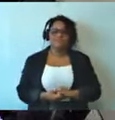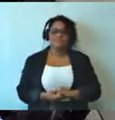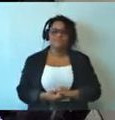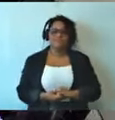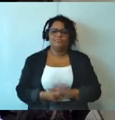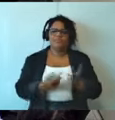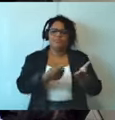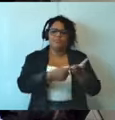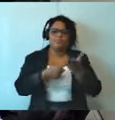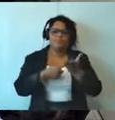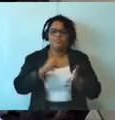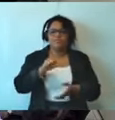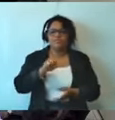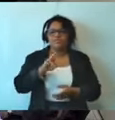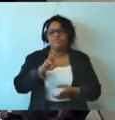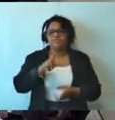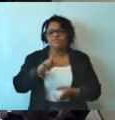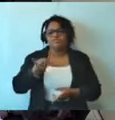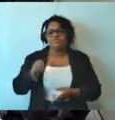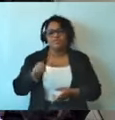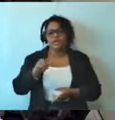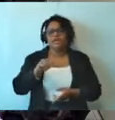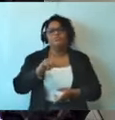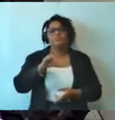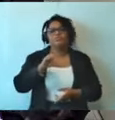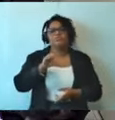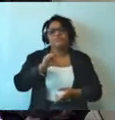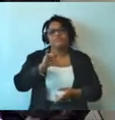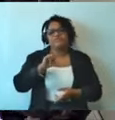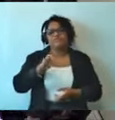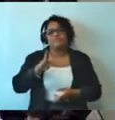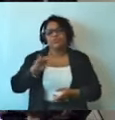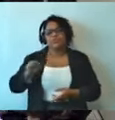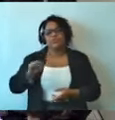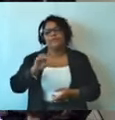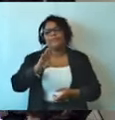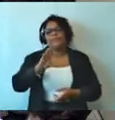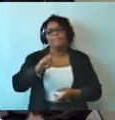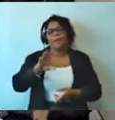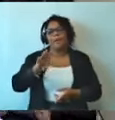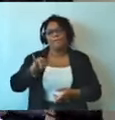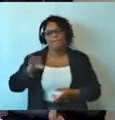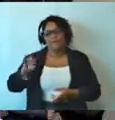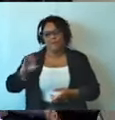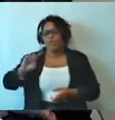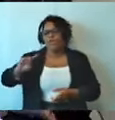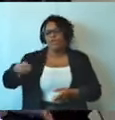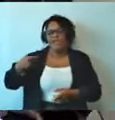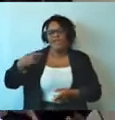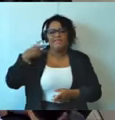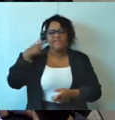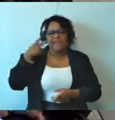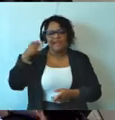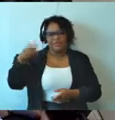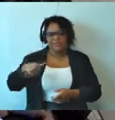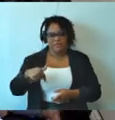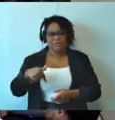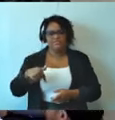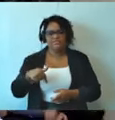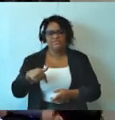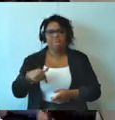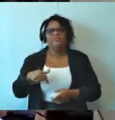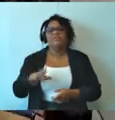Quero convidar o senhor Sérgio Silva Balbino, que foi vereador nessa casa também. Seja bem-vindo, vereador. E que